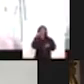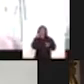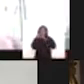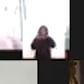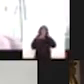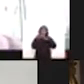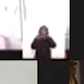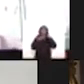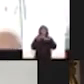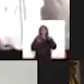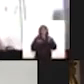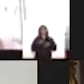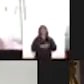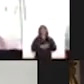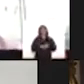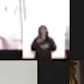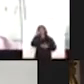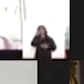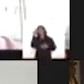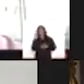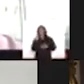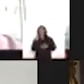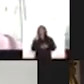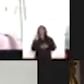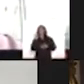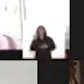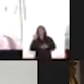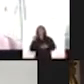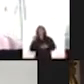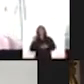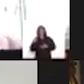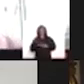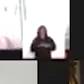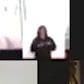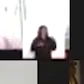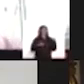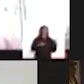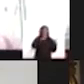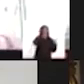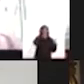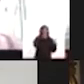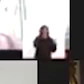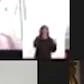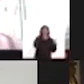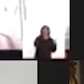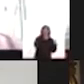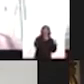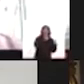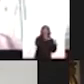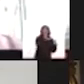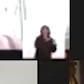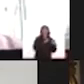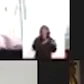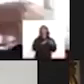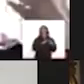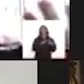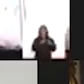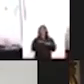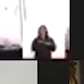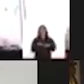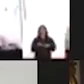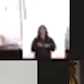gente nessa luta para tornar a educação essencial. E estou com parecer em minhas mãos da Secretaria